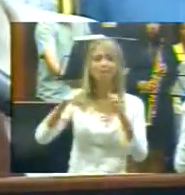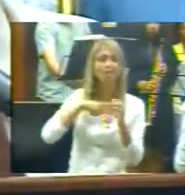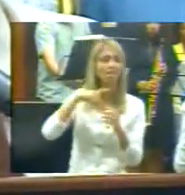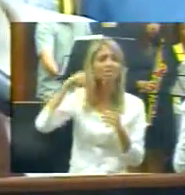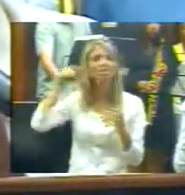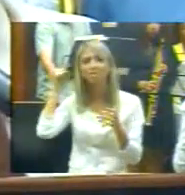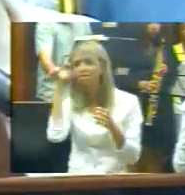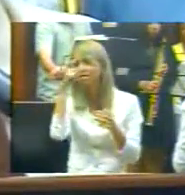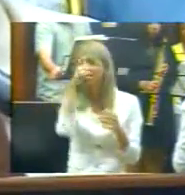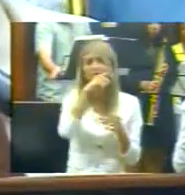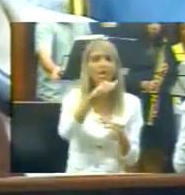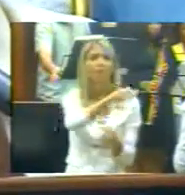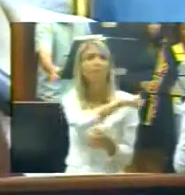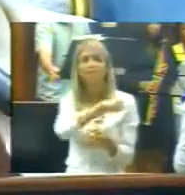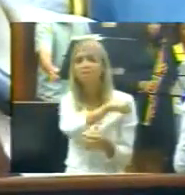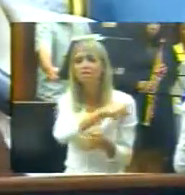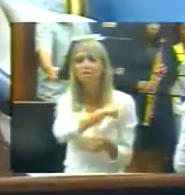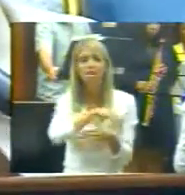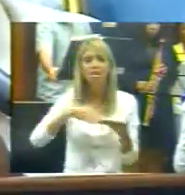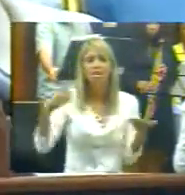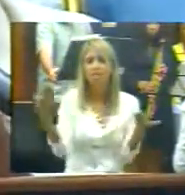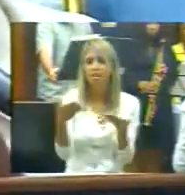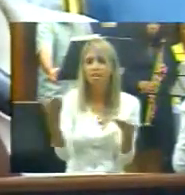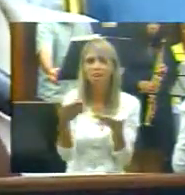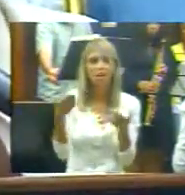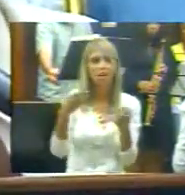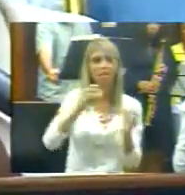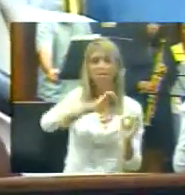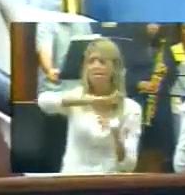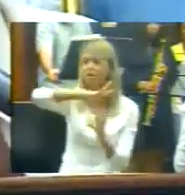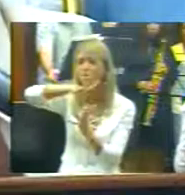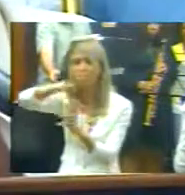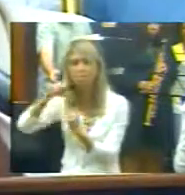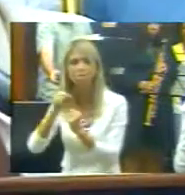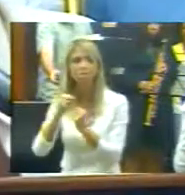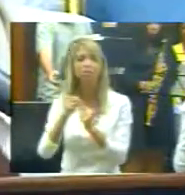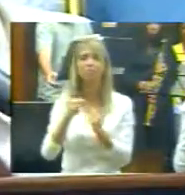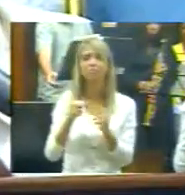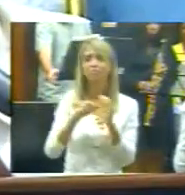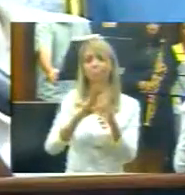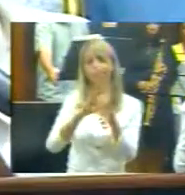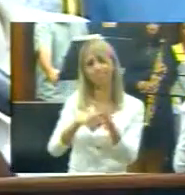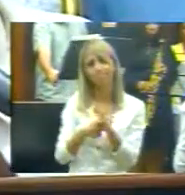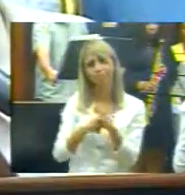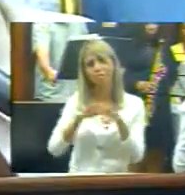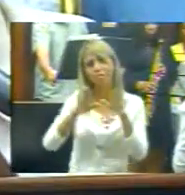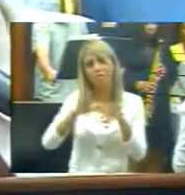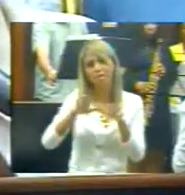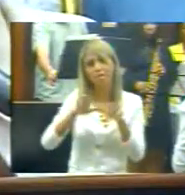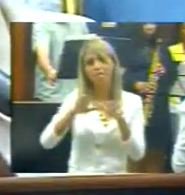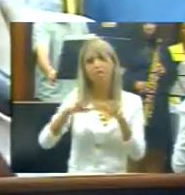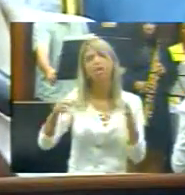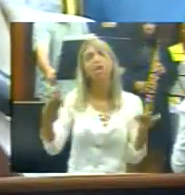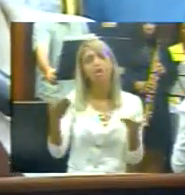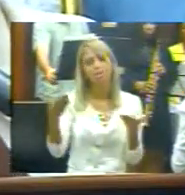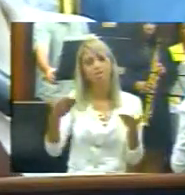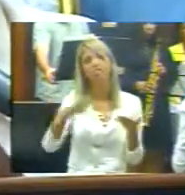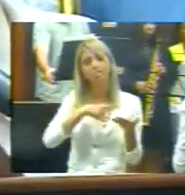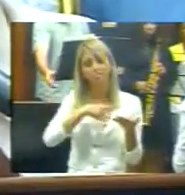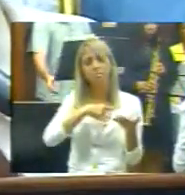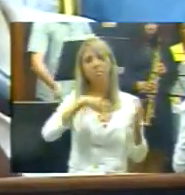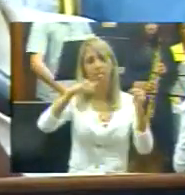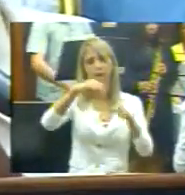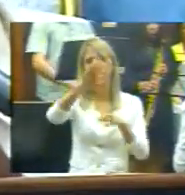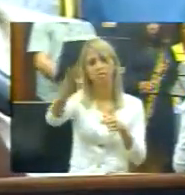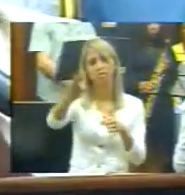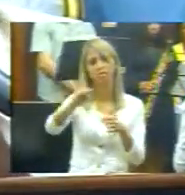né, no Rio de Janeiro, agora mesmo, no mundo inteiro, né, a criminalidade. mas nós vivemos aqui essa realidade. E nós estamos